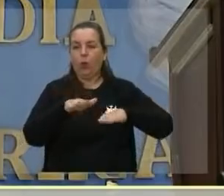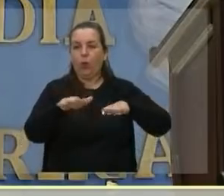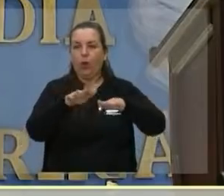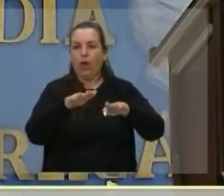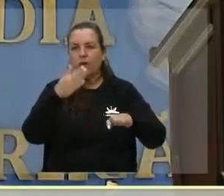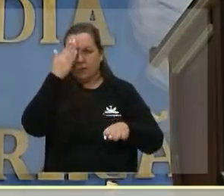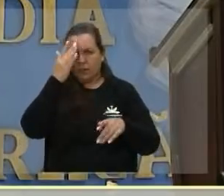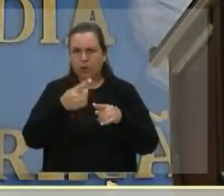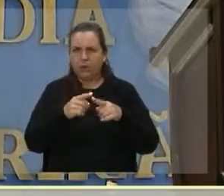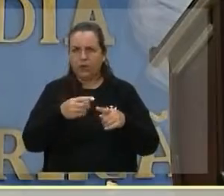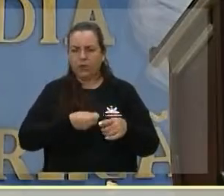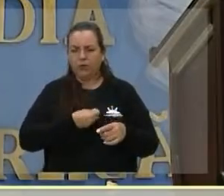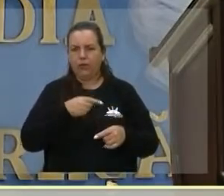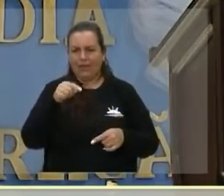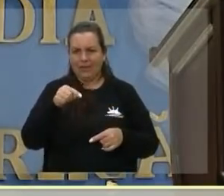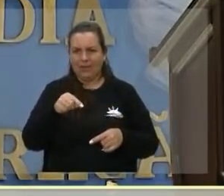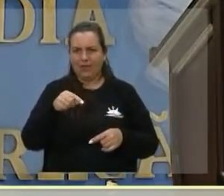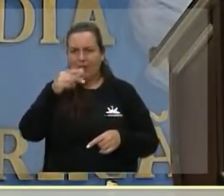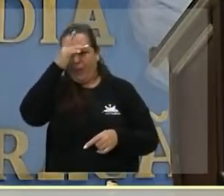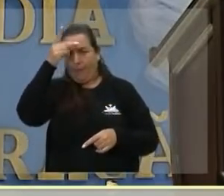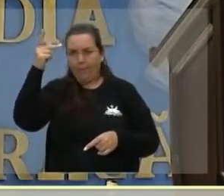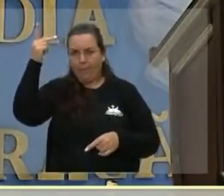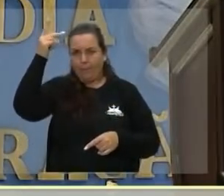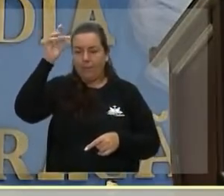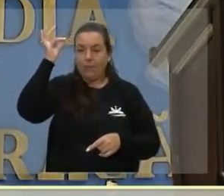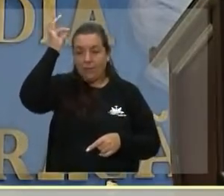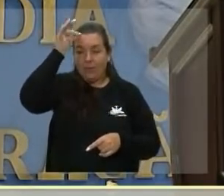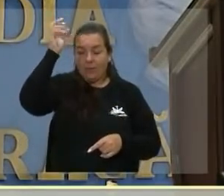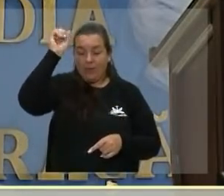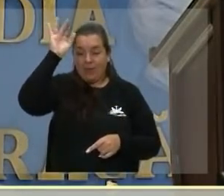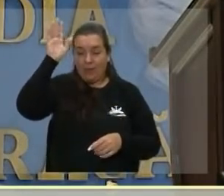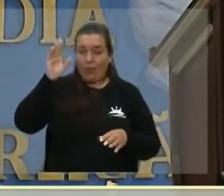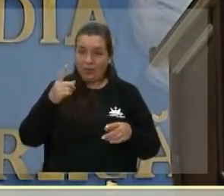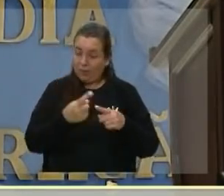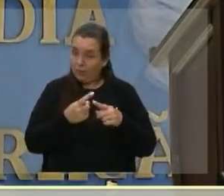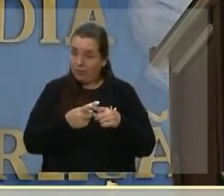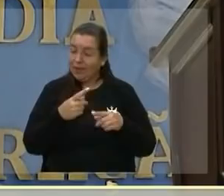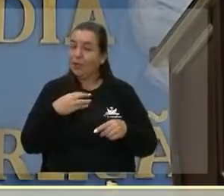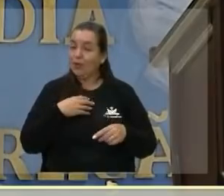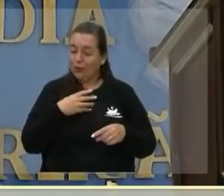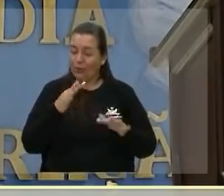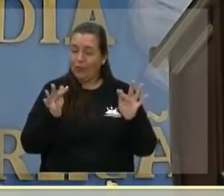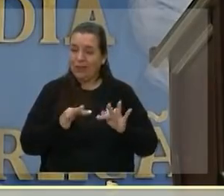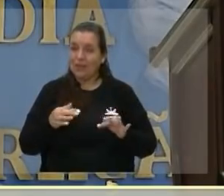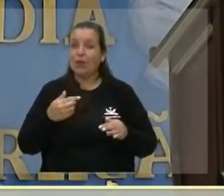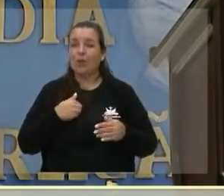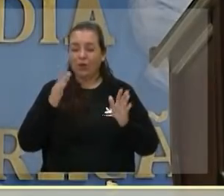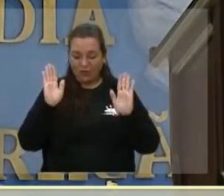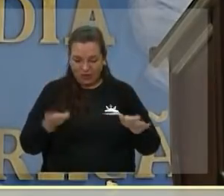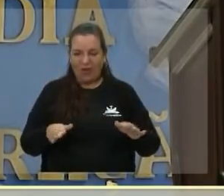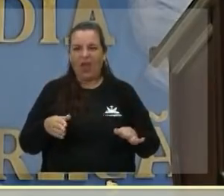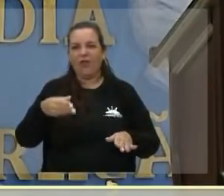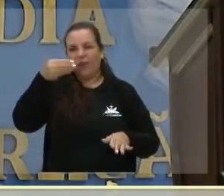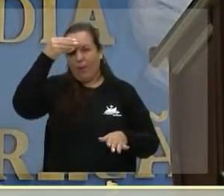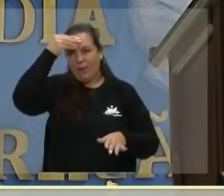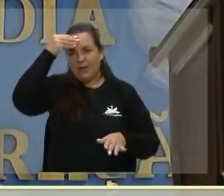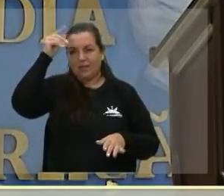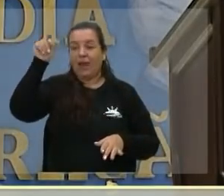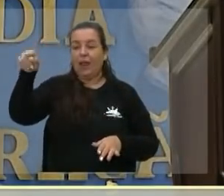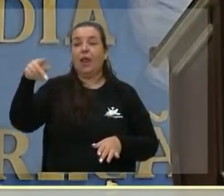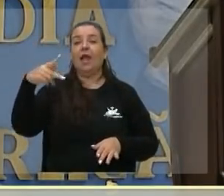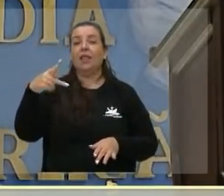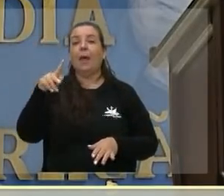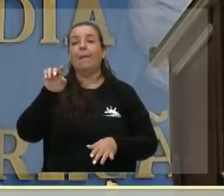sabe porque eu tô feliz de fazer o pentecostes sabe por quê é porque eu fui batizado na pedreira paulo